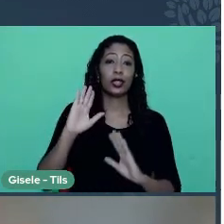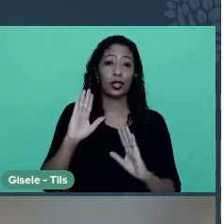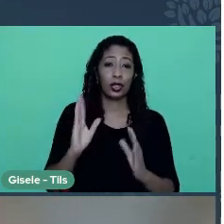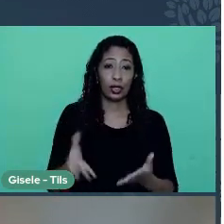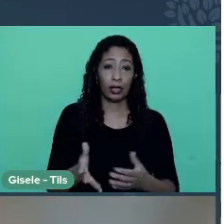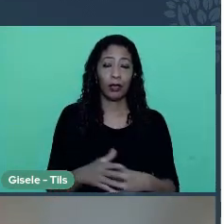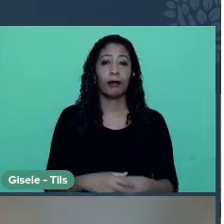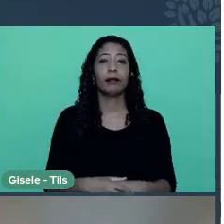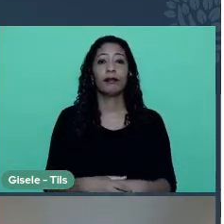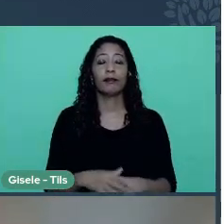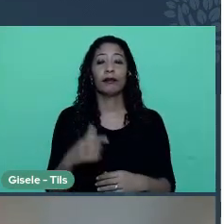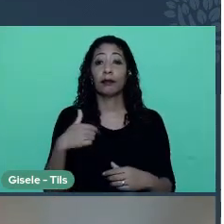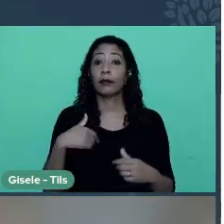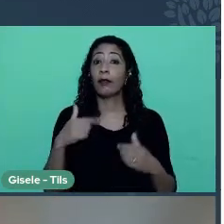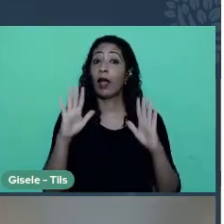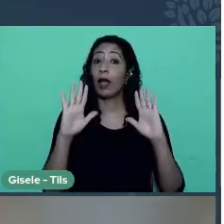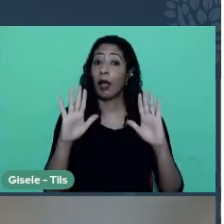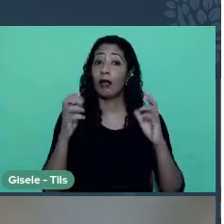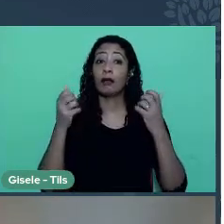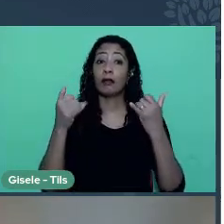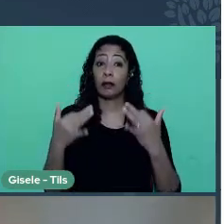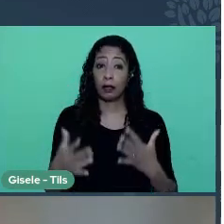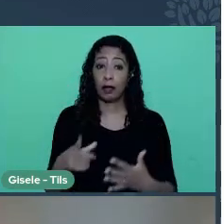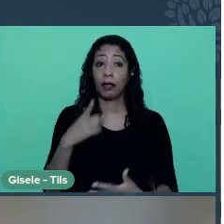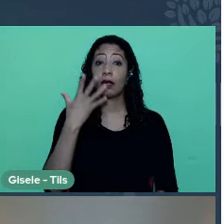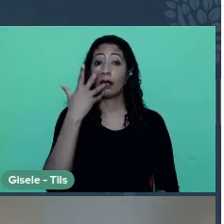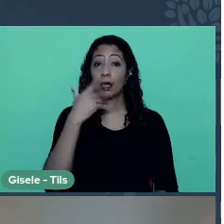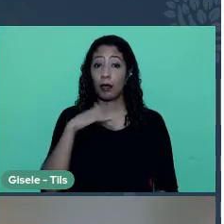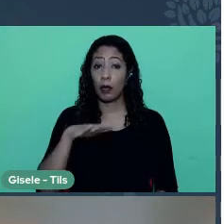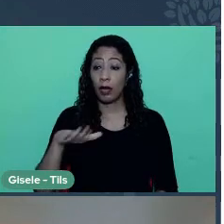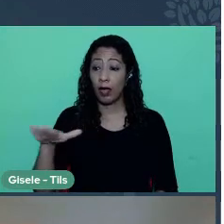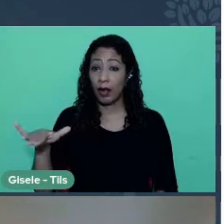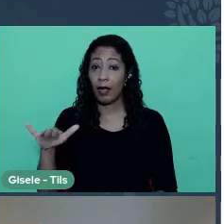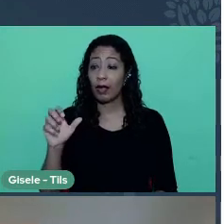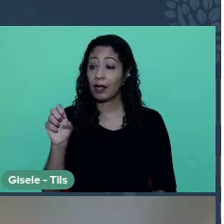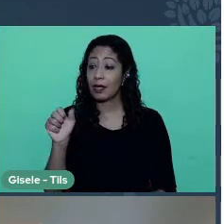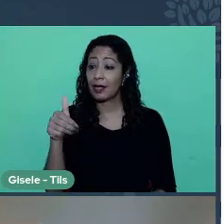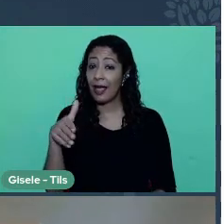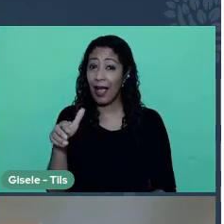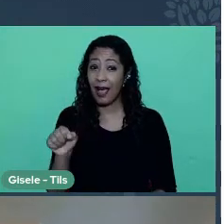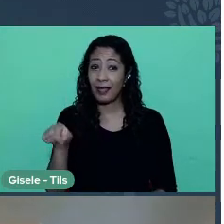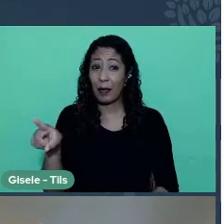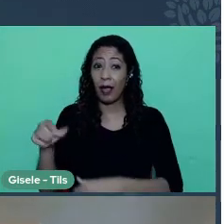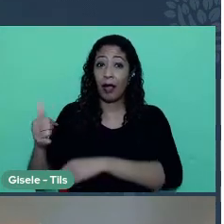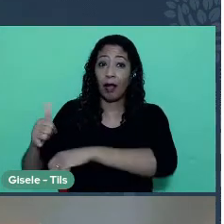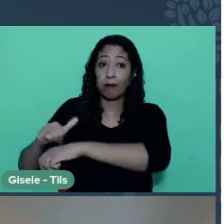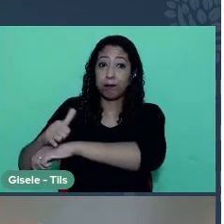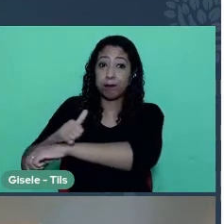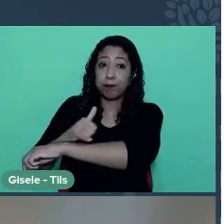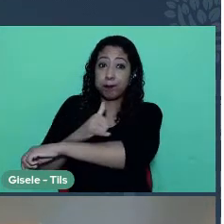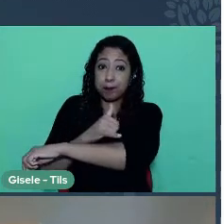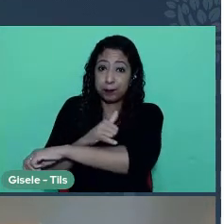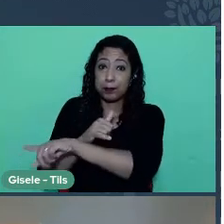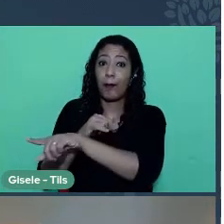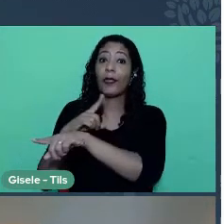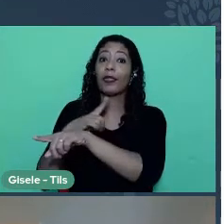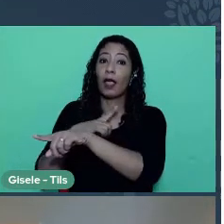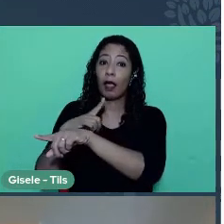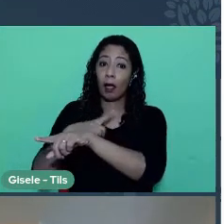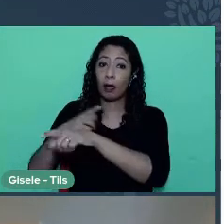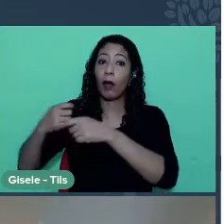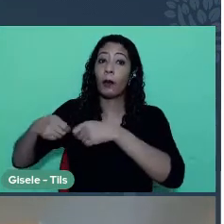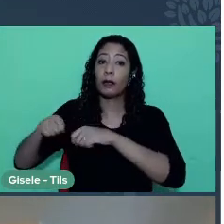a gente está vendo muitas crianças com asma ganhando muito peso nessa época do Covid, então isso tem que ser tomado